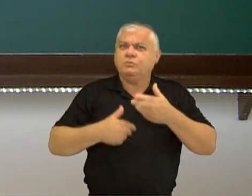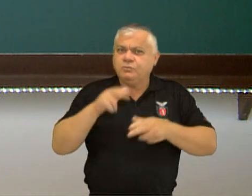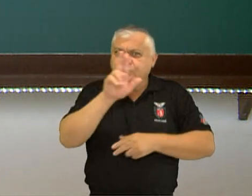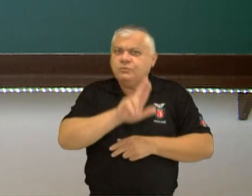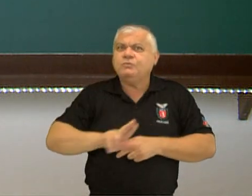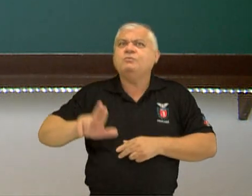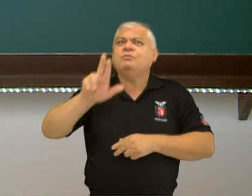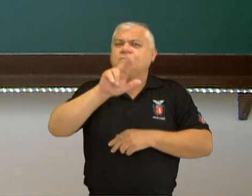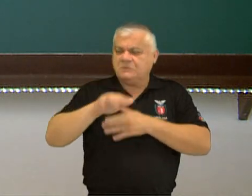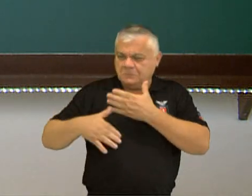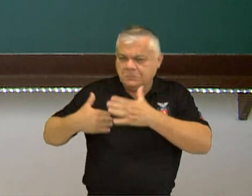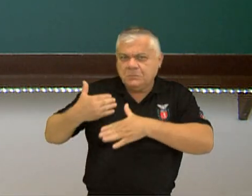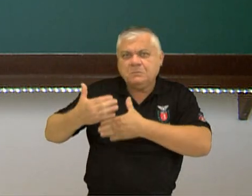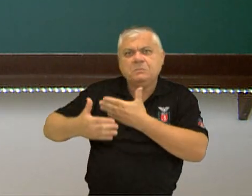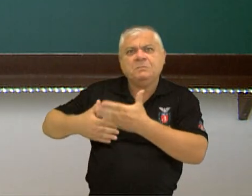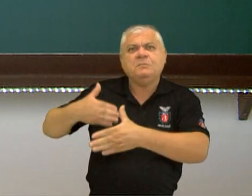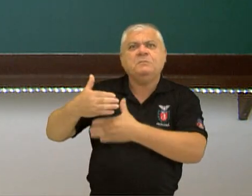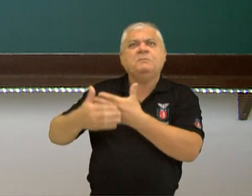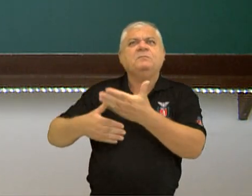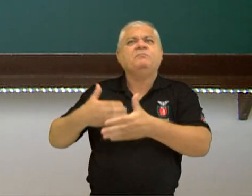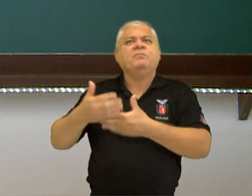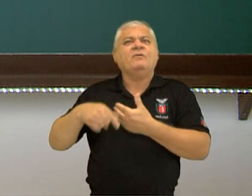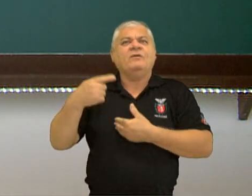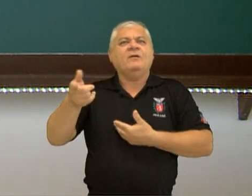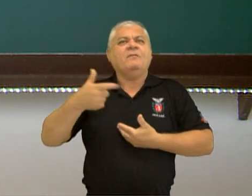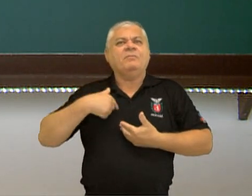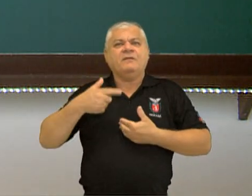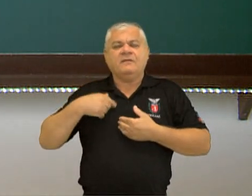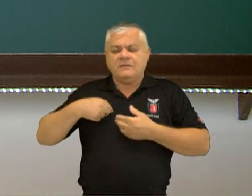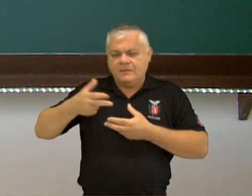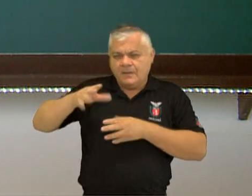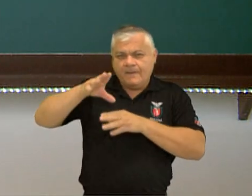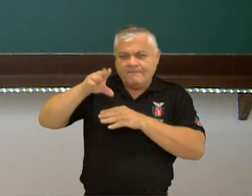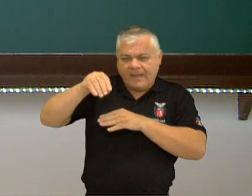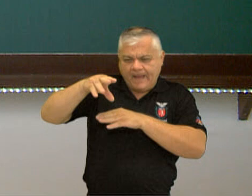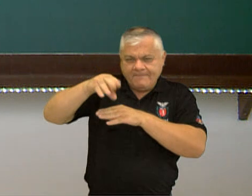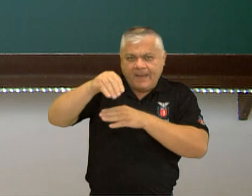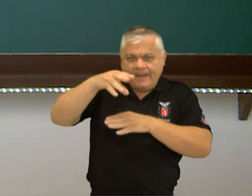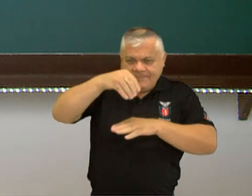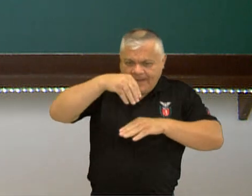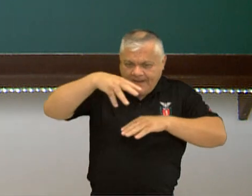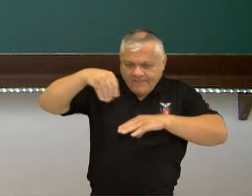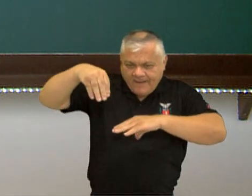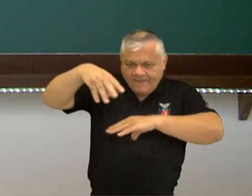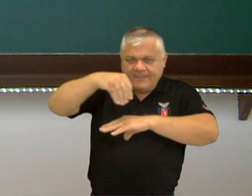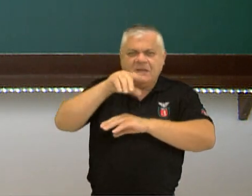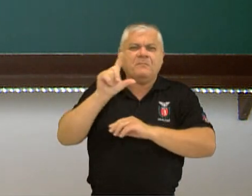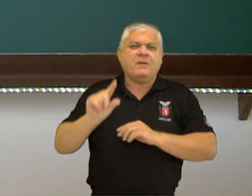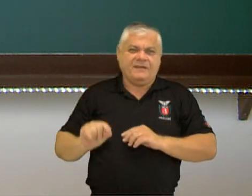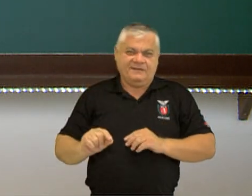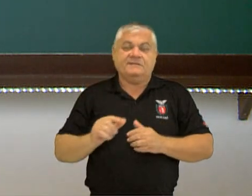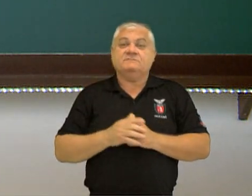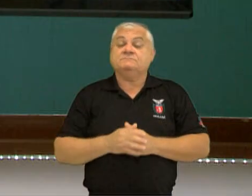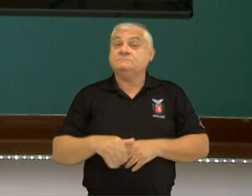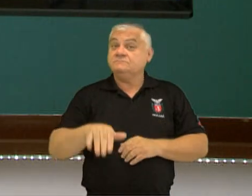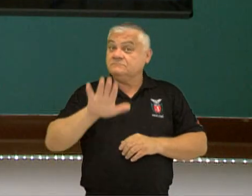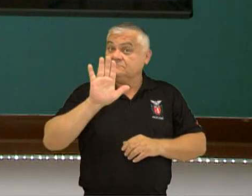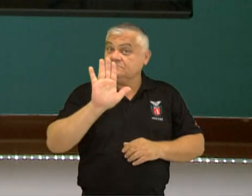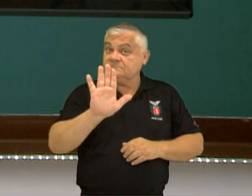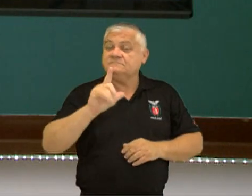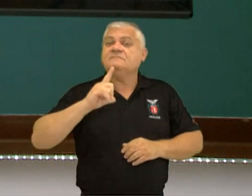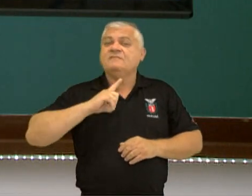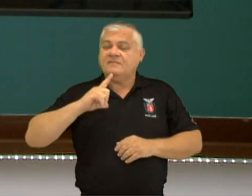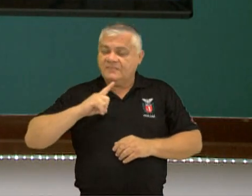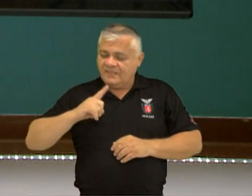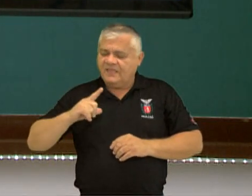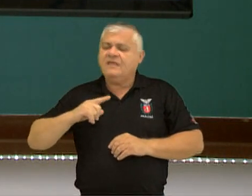do tempo e se popularizou para a obtenção de imagens a custos relativamente baixos. Mas, além dos drones,